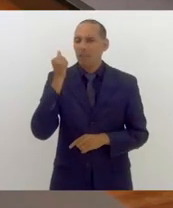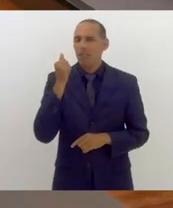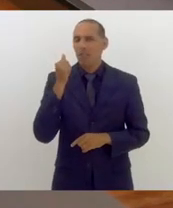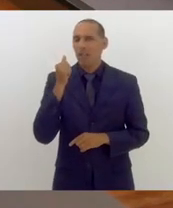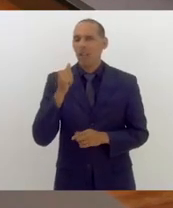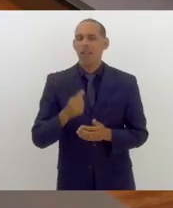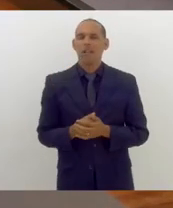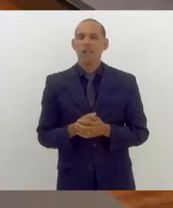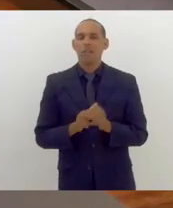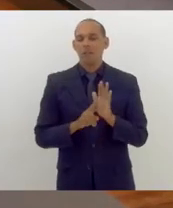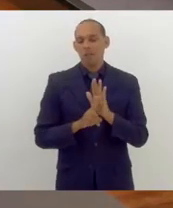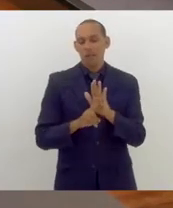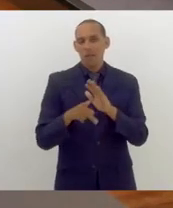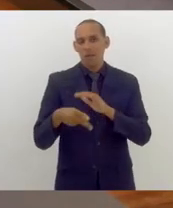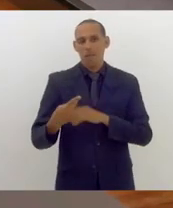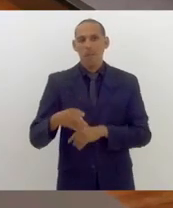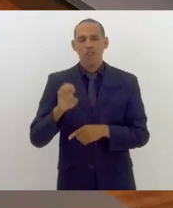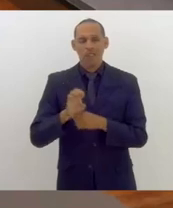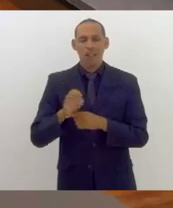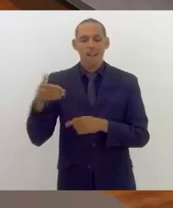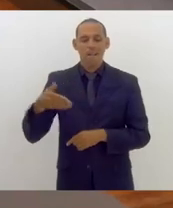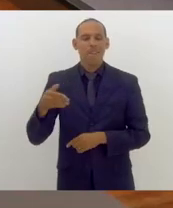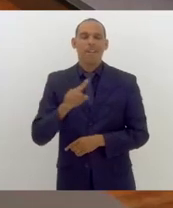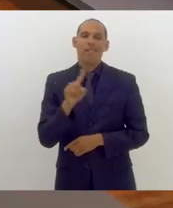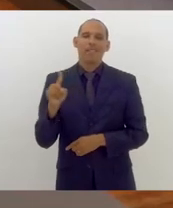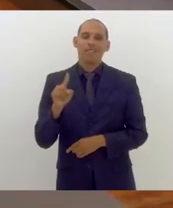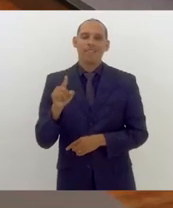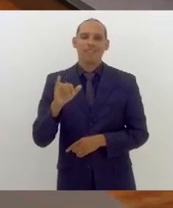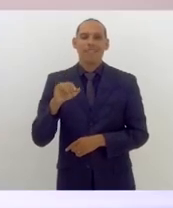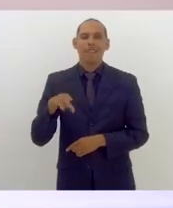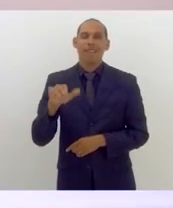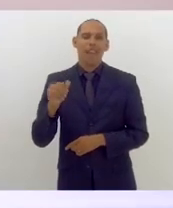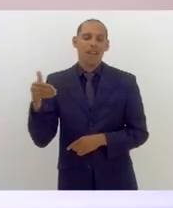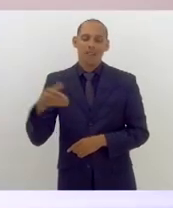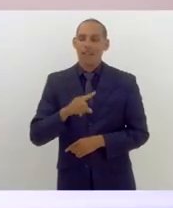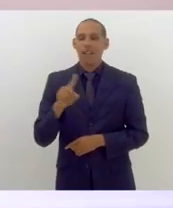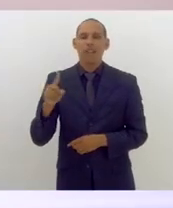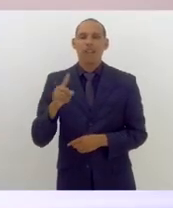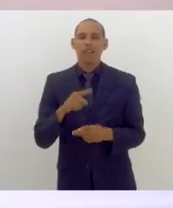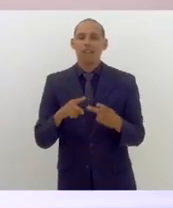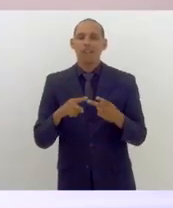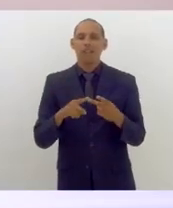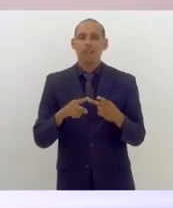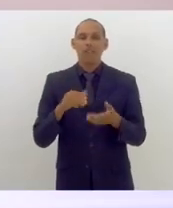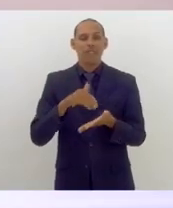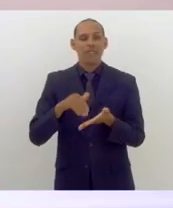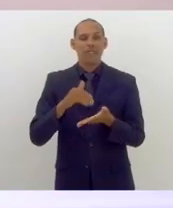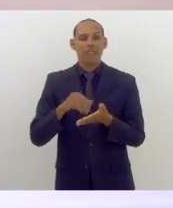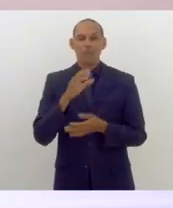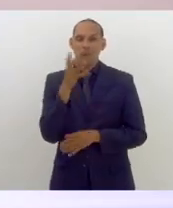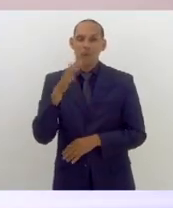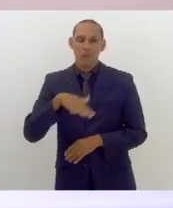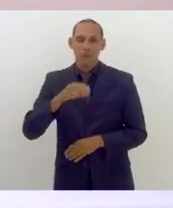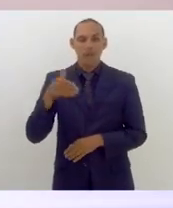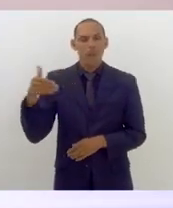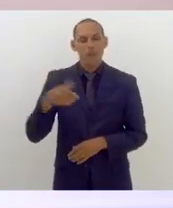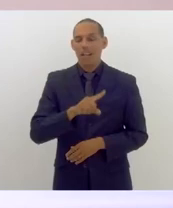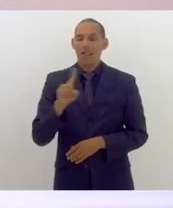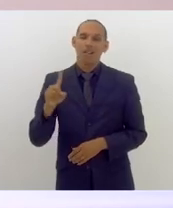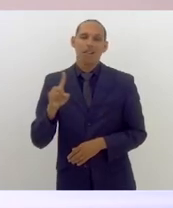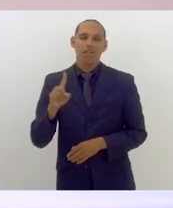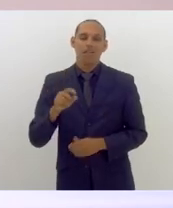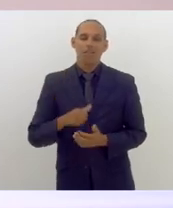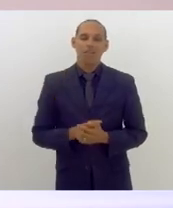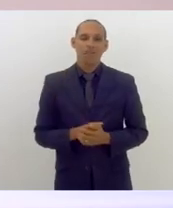representantes do estado não iriam comparecer O inérnia comparecer o secretário do meio ambiente do estado não iria